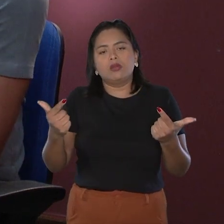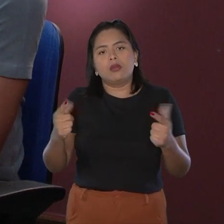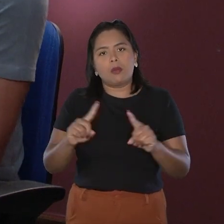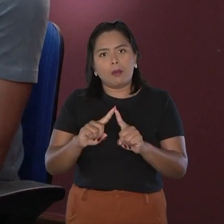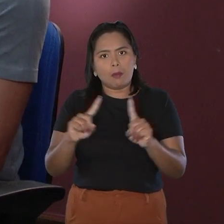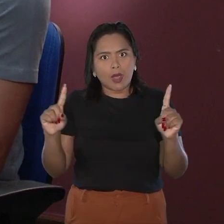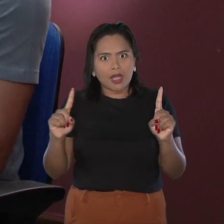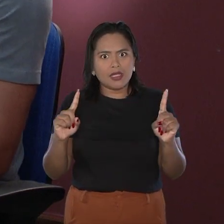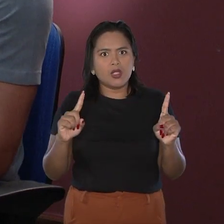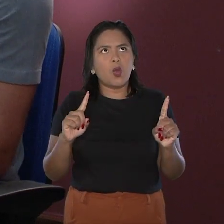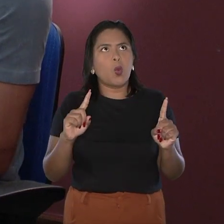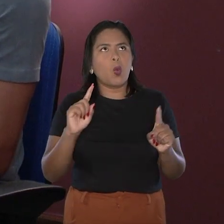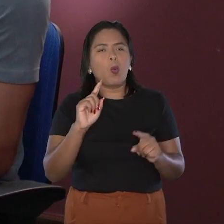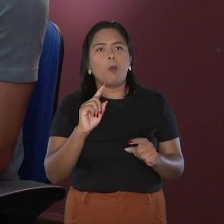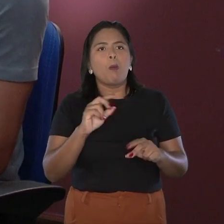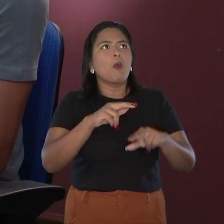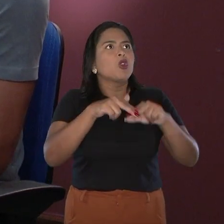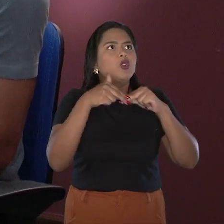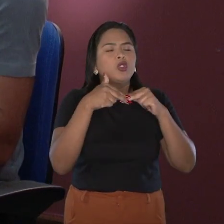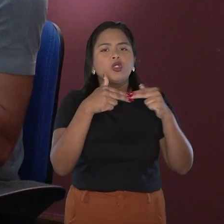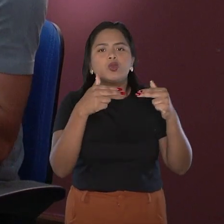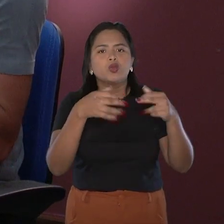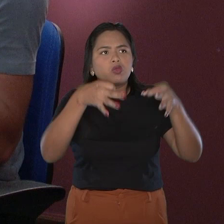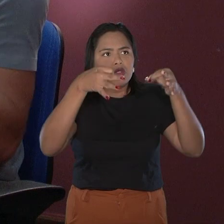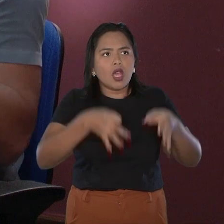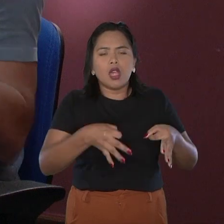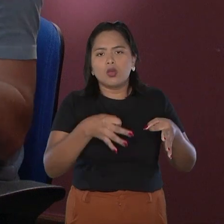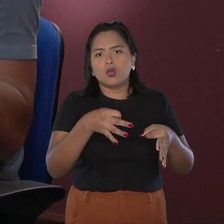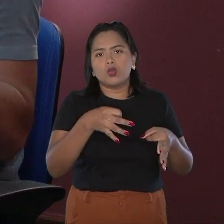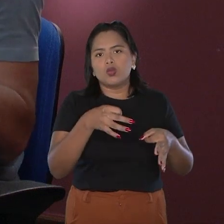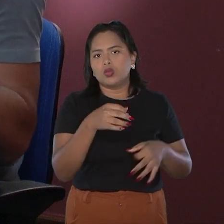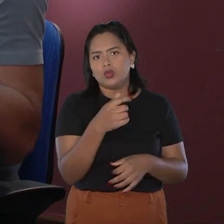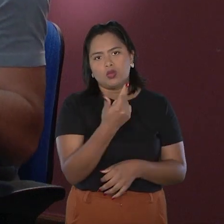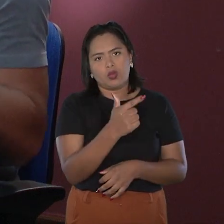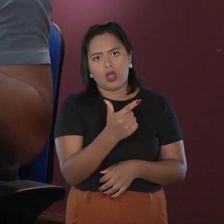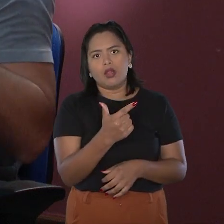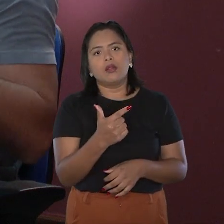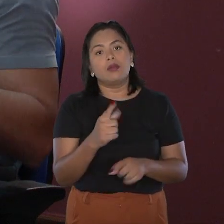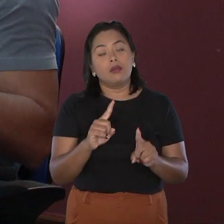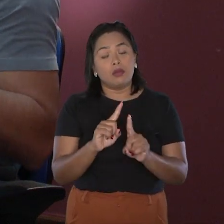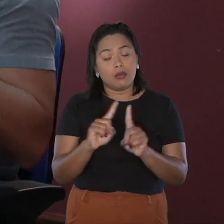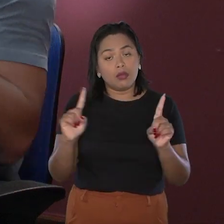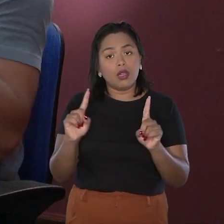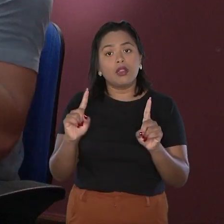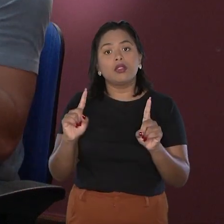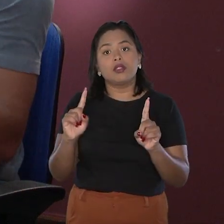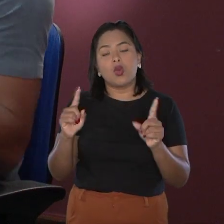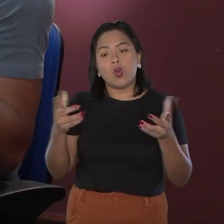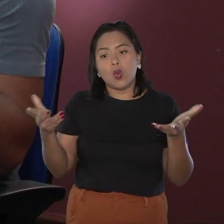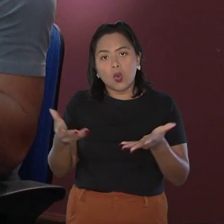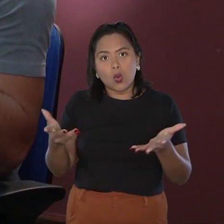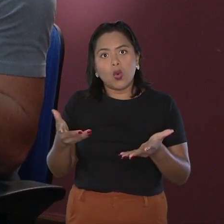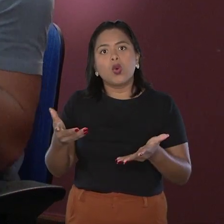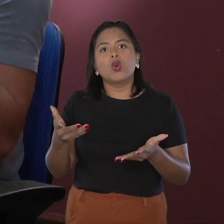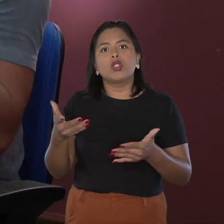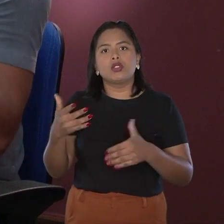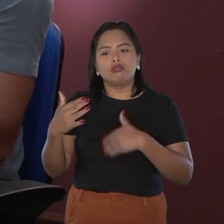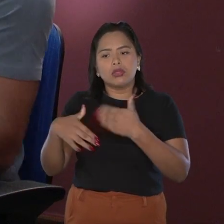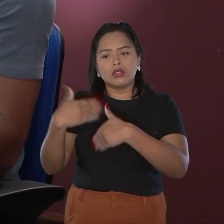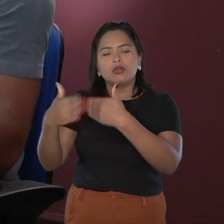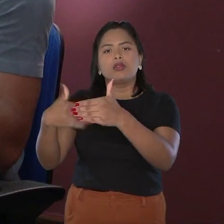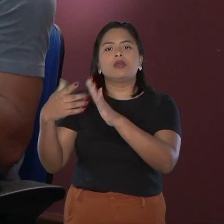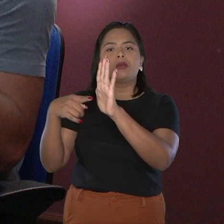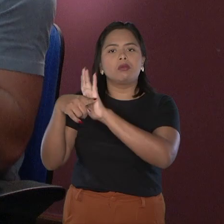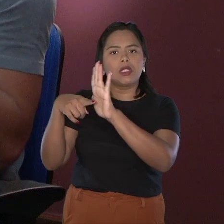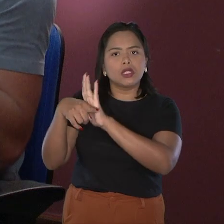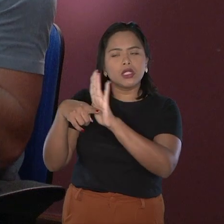sobre a causa o que tu sabemos é que a melhor hipótese que temos é que melhorou a classificação diagnóstica Melhorou